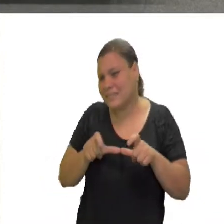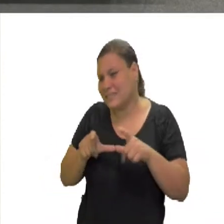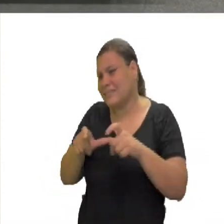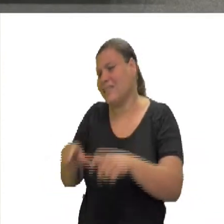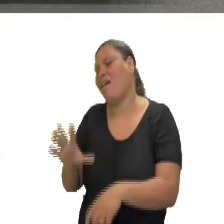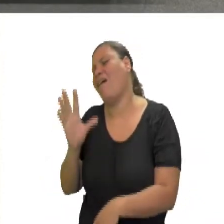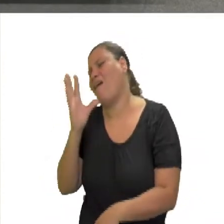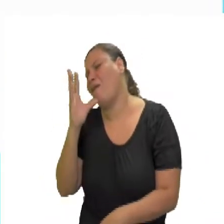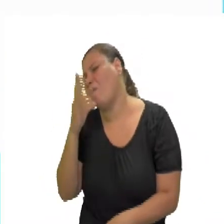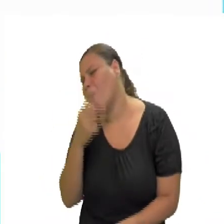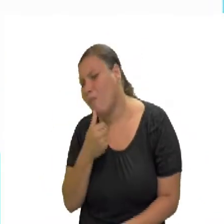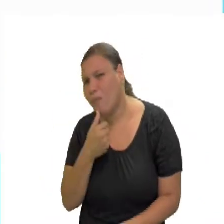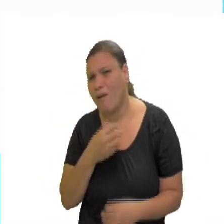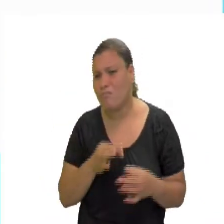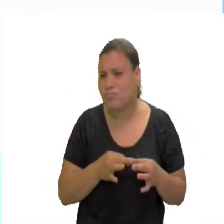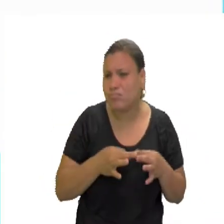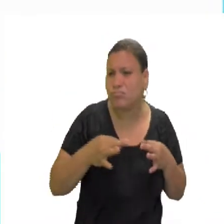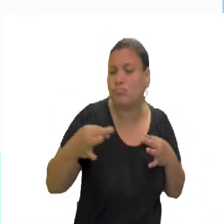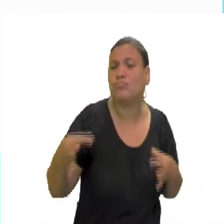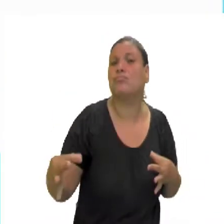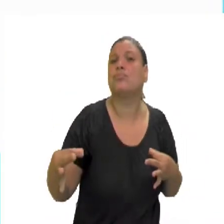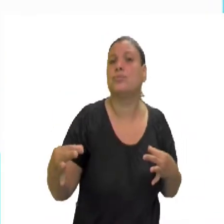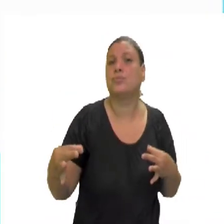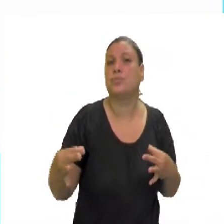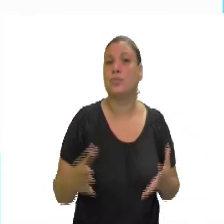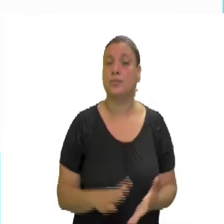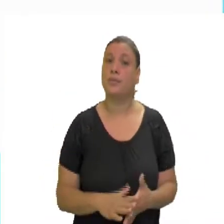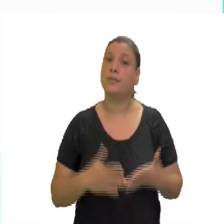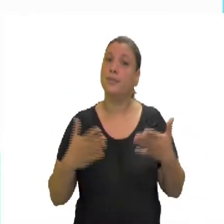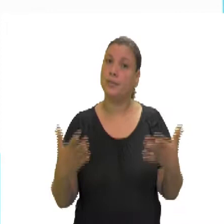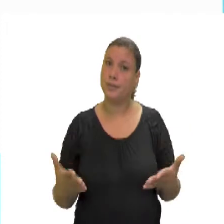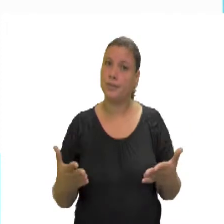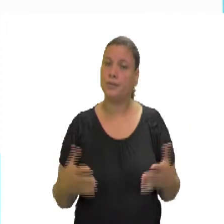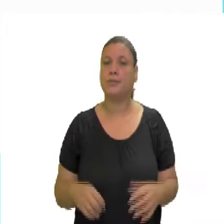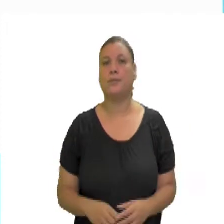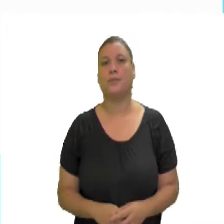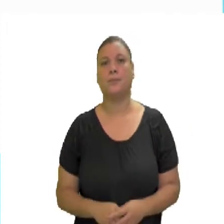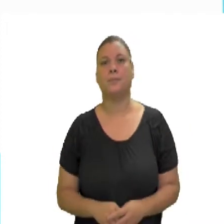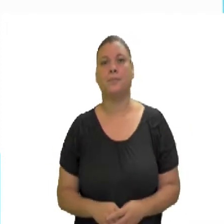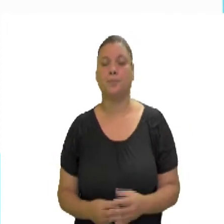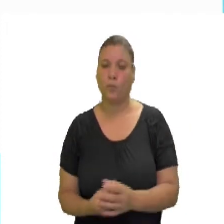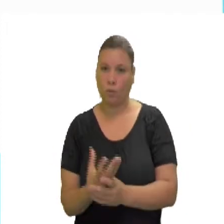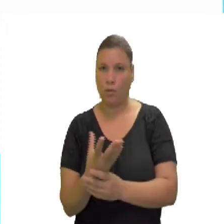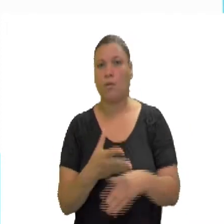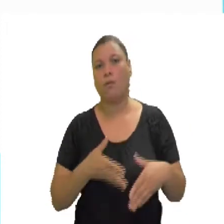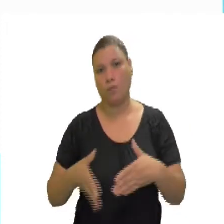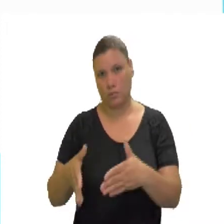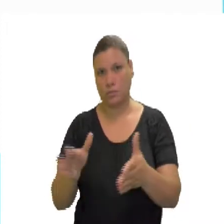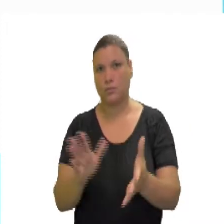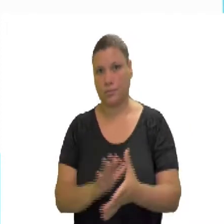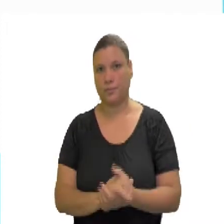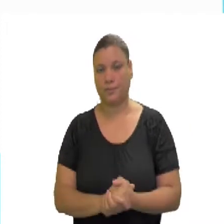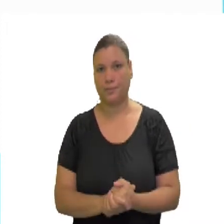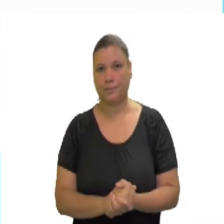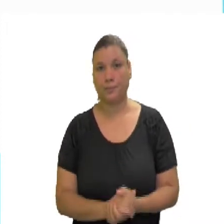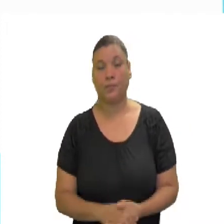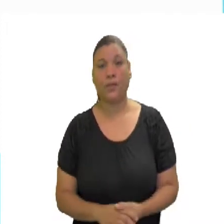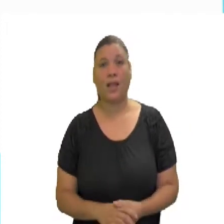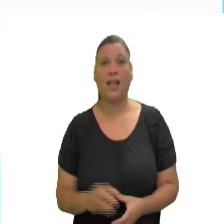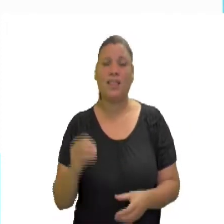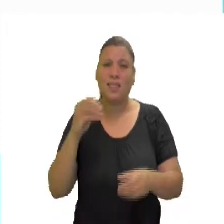só, dentro de uma visão historiográfica tradicional, em História do Brasil, o conceito